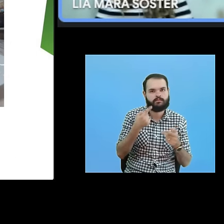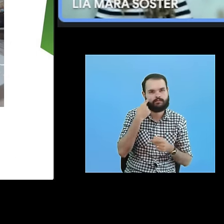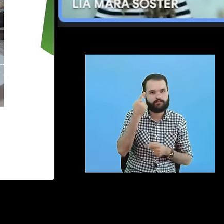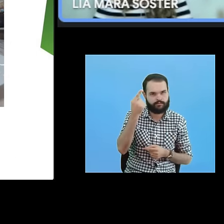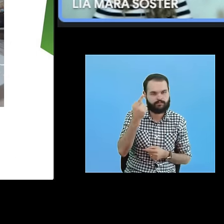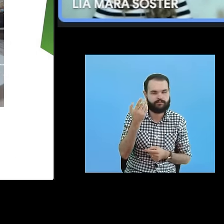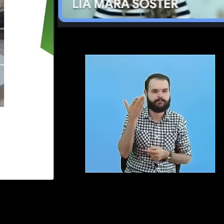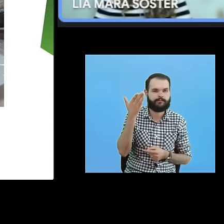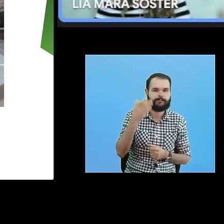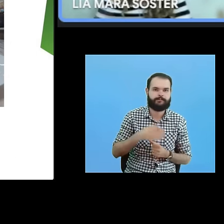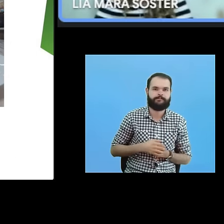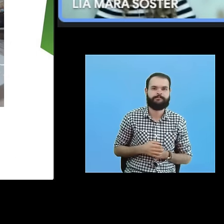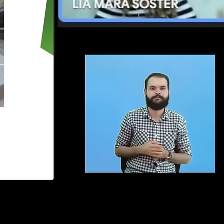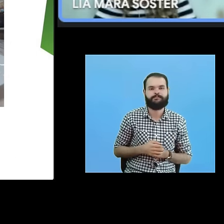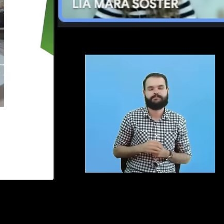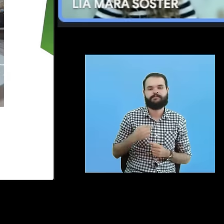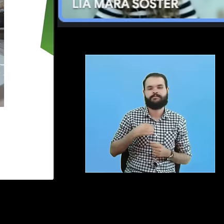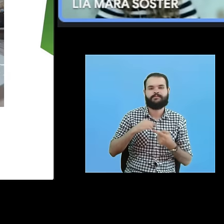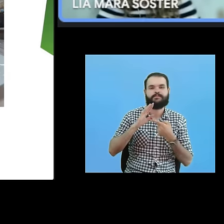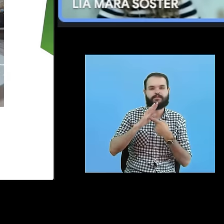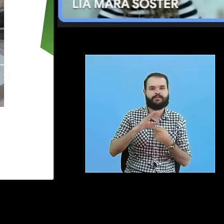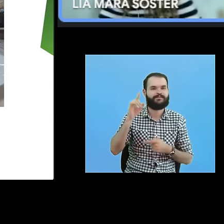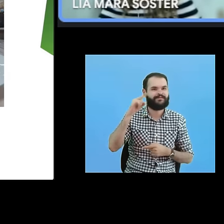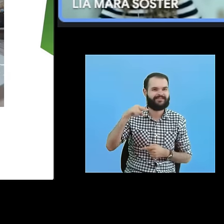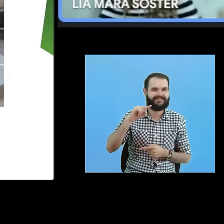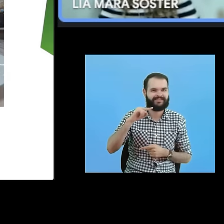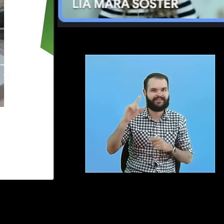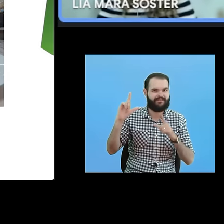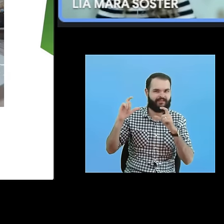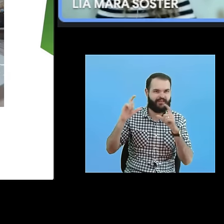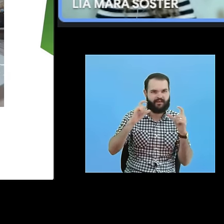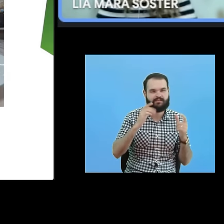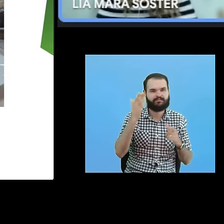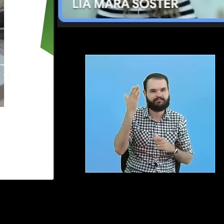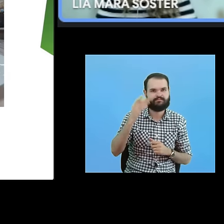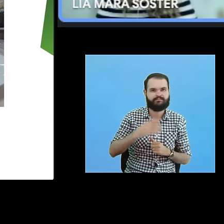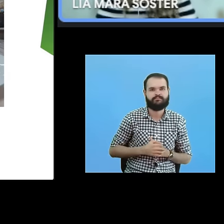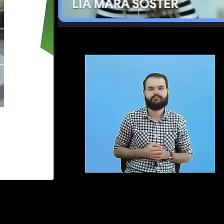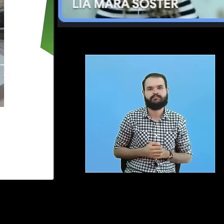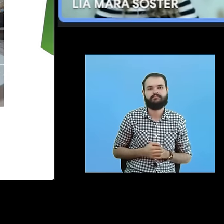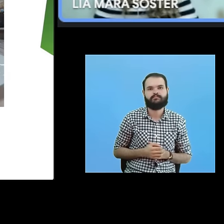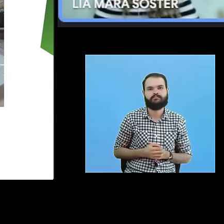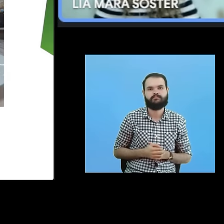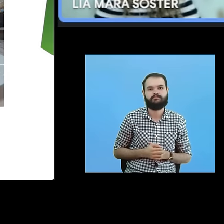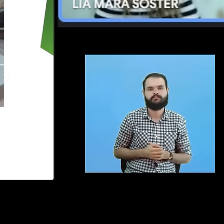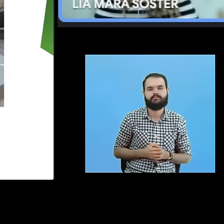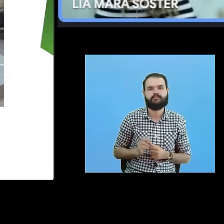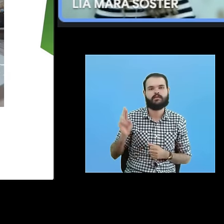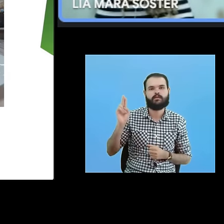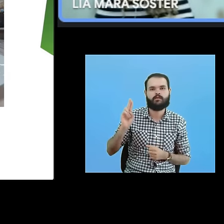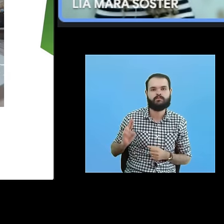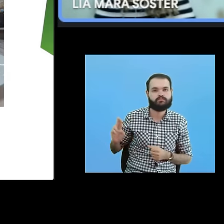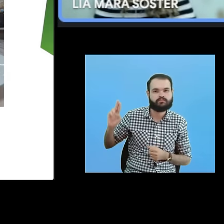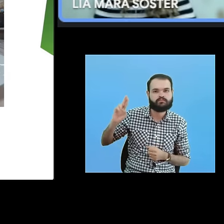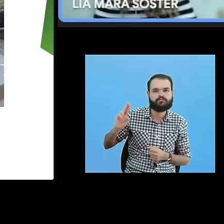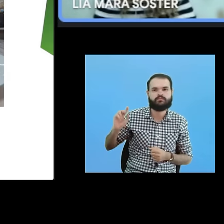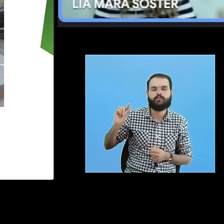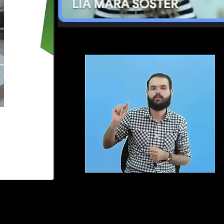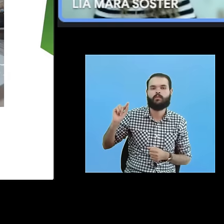né, como eu estou mostrando agora para vocês nas imagens. Então, foram utilizados